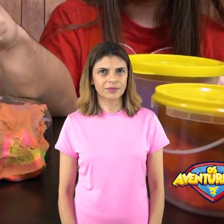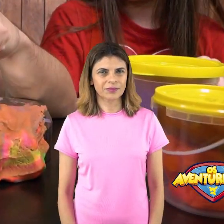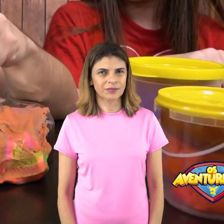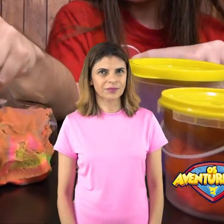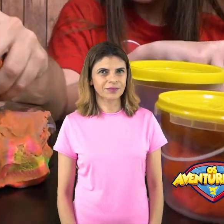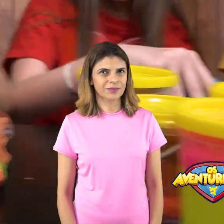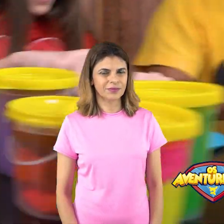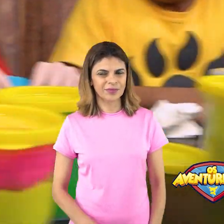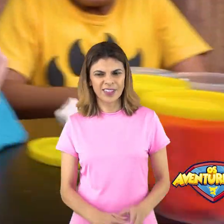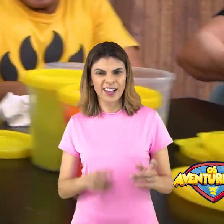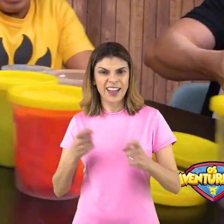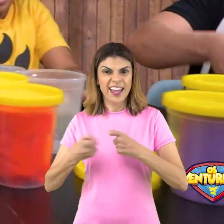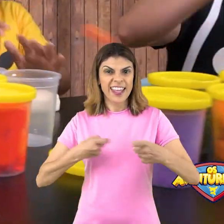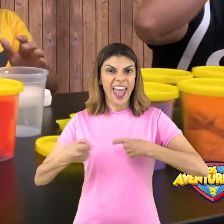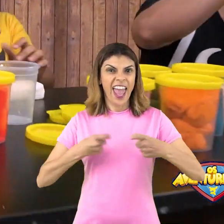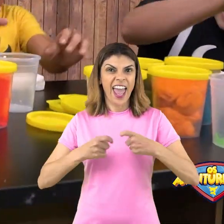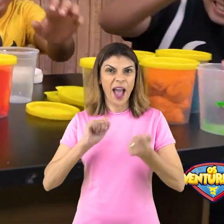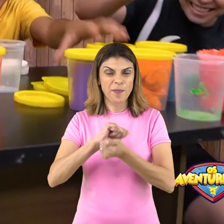Guerra de massinha!